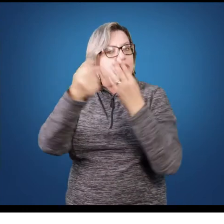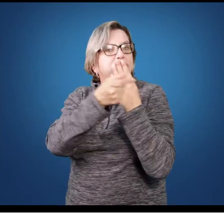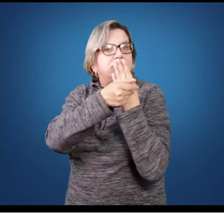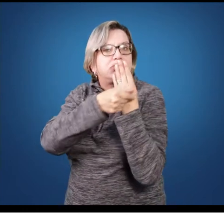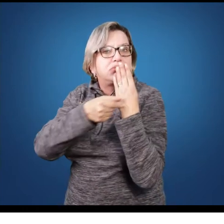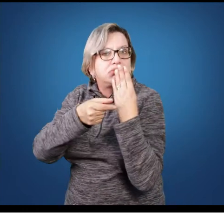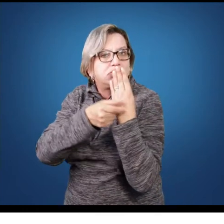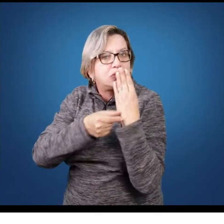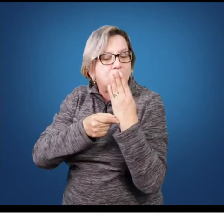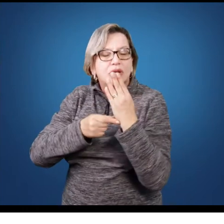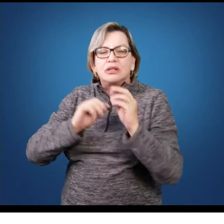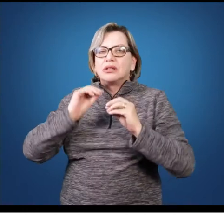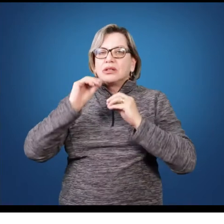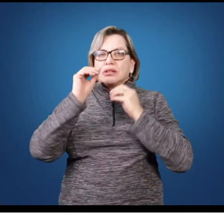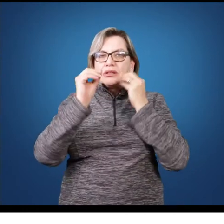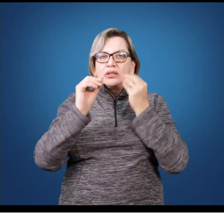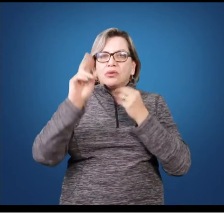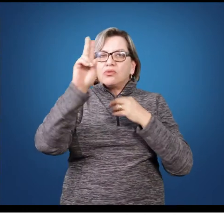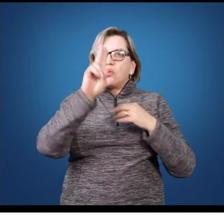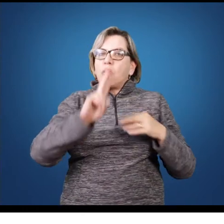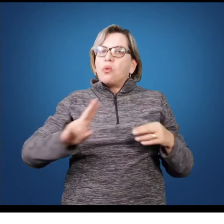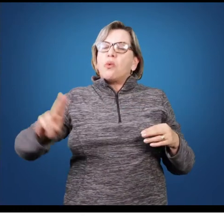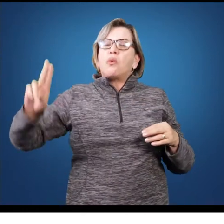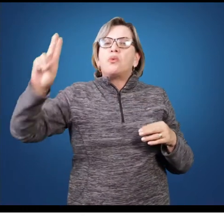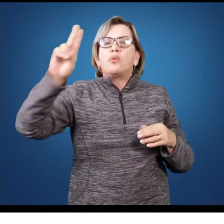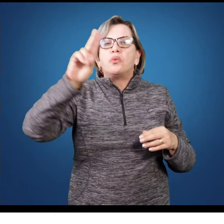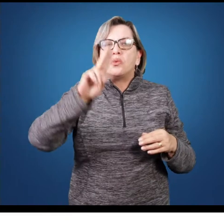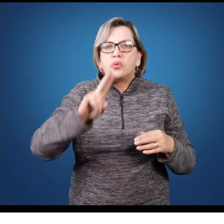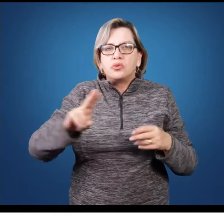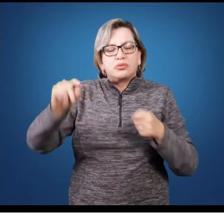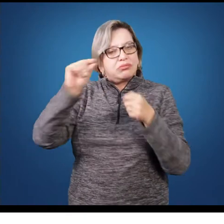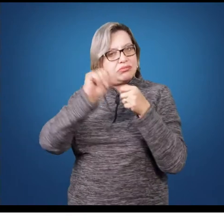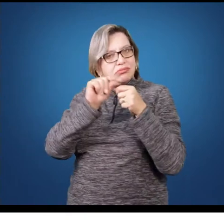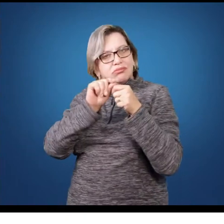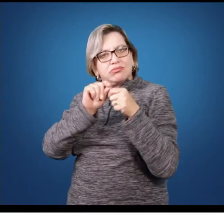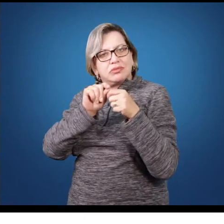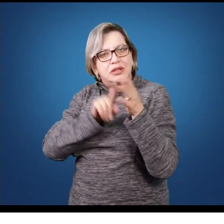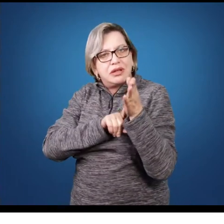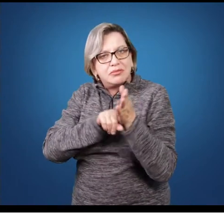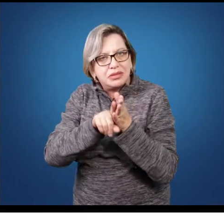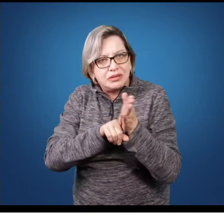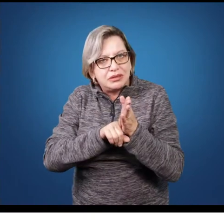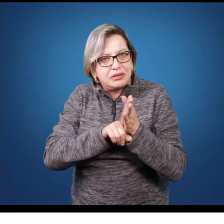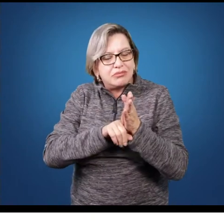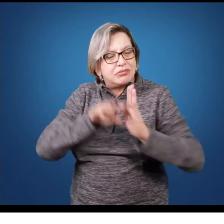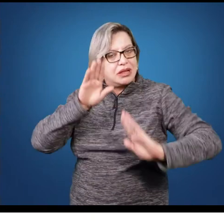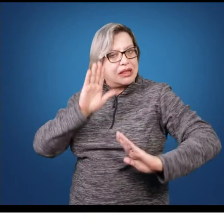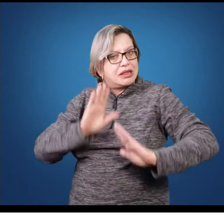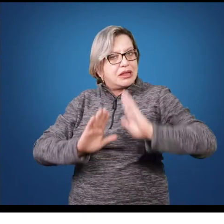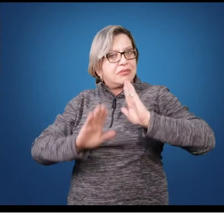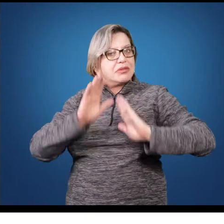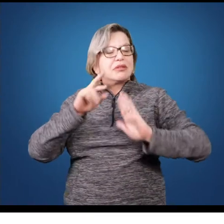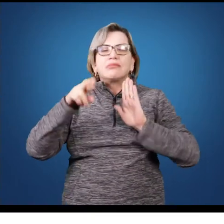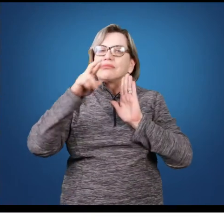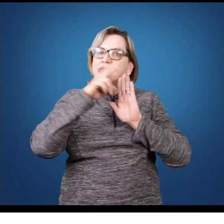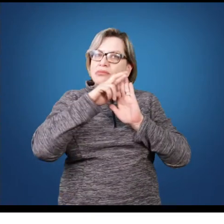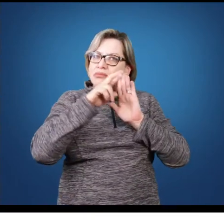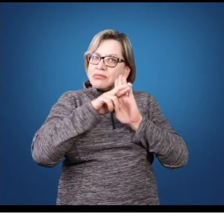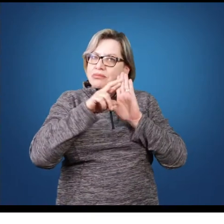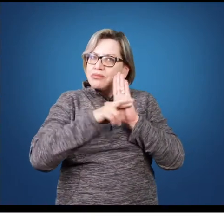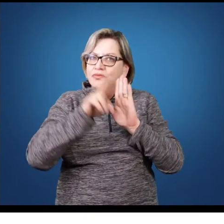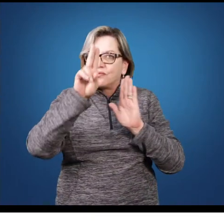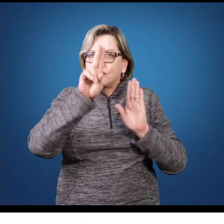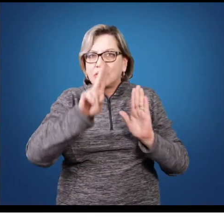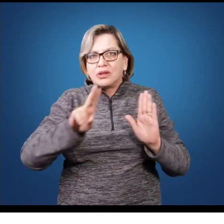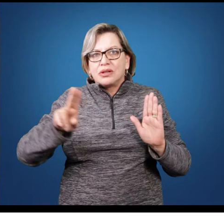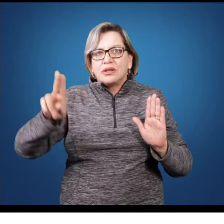seja, todas as fontes que eu utilizei no meu trabalho. E aí, dependendo da norma que eu for